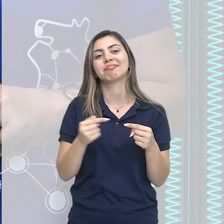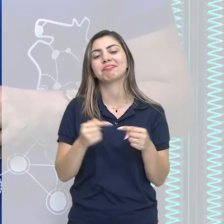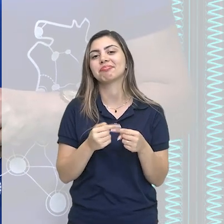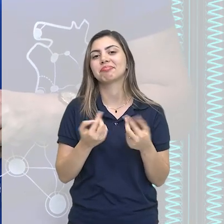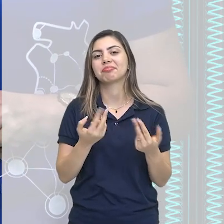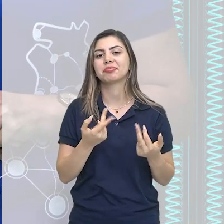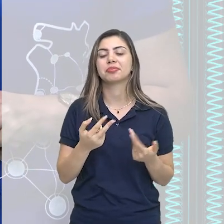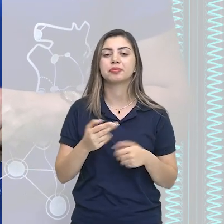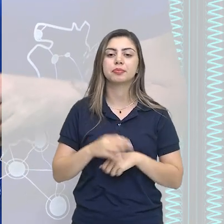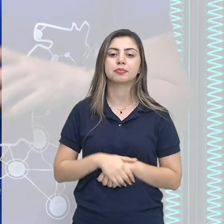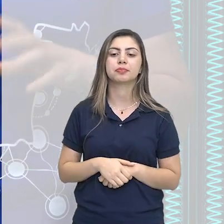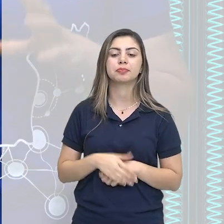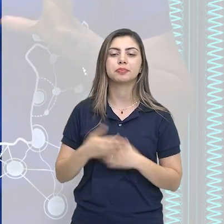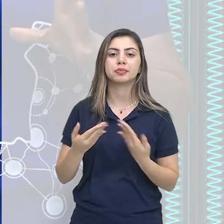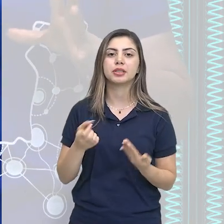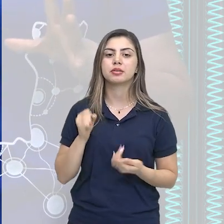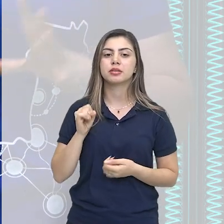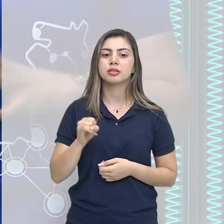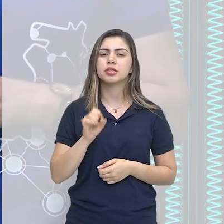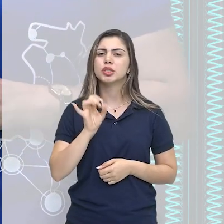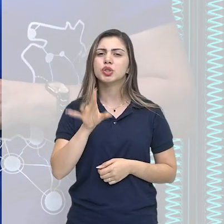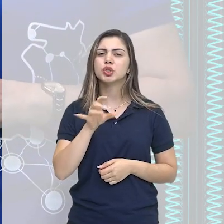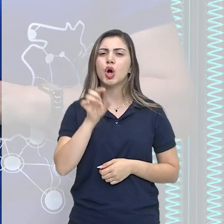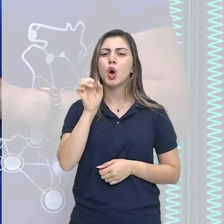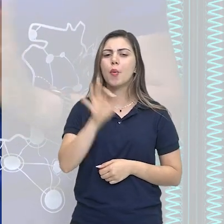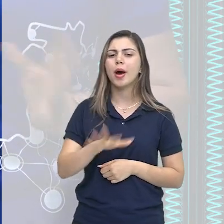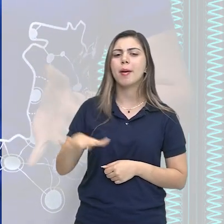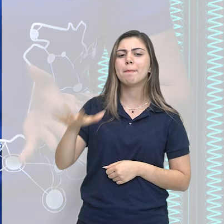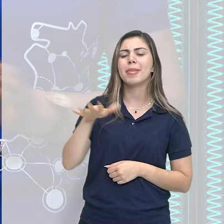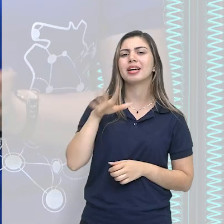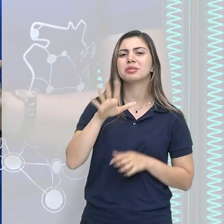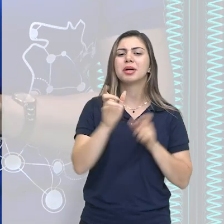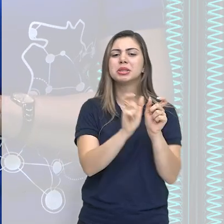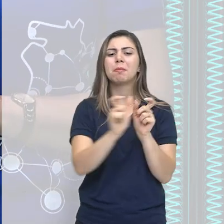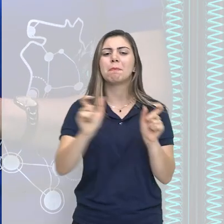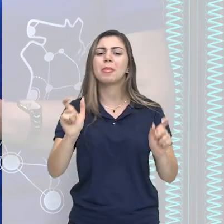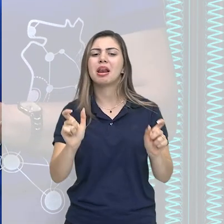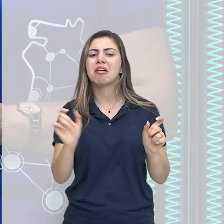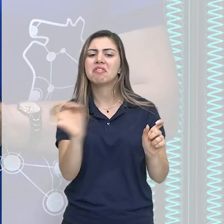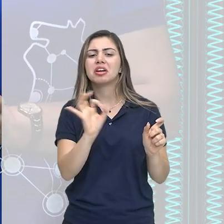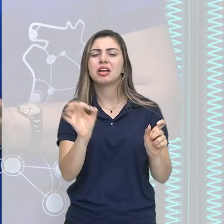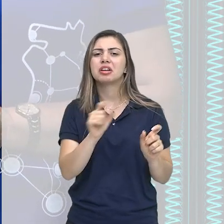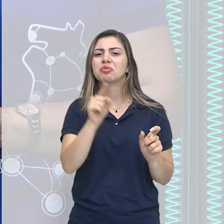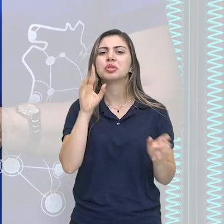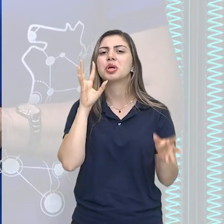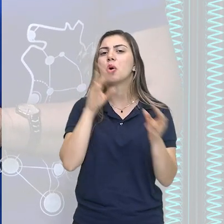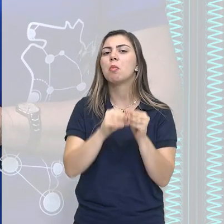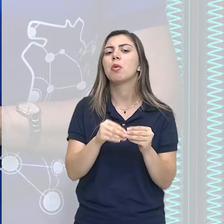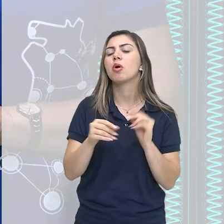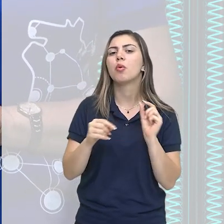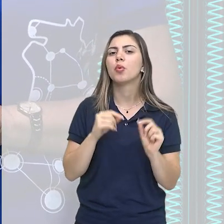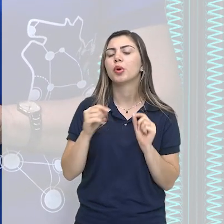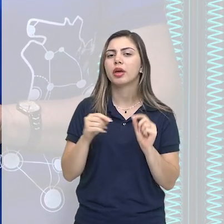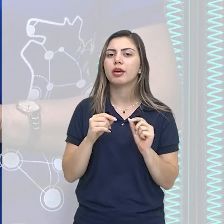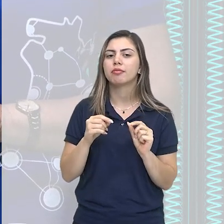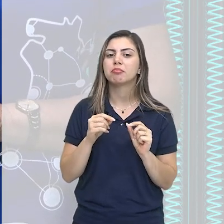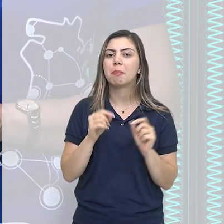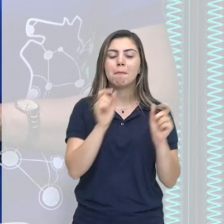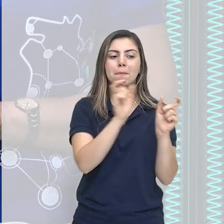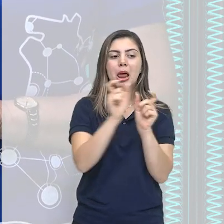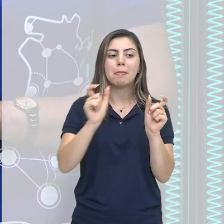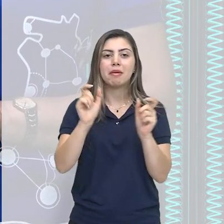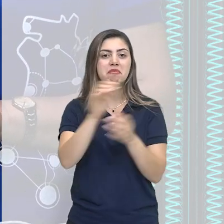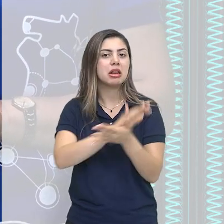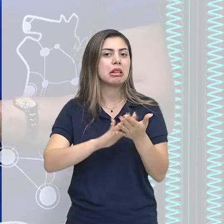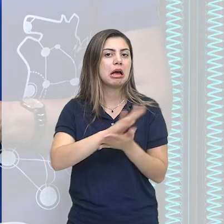Então, se você visse só essa imagem, sem nenhuma palavra, que tipo de interpretação você faria, né, a respeito dessa